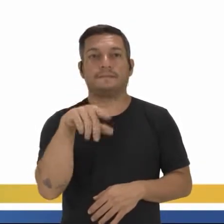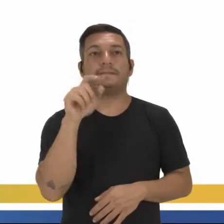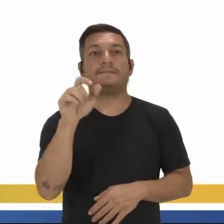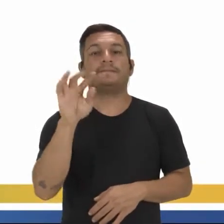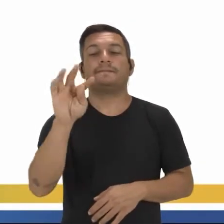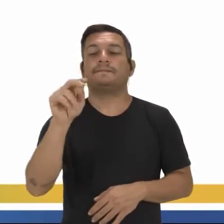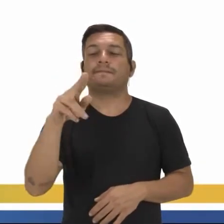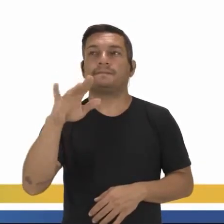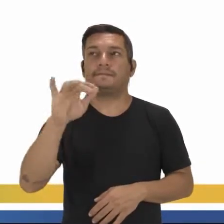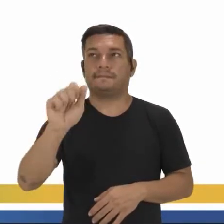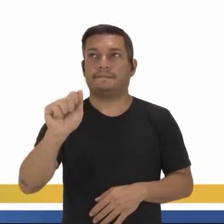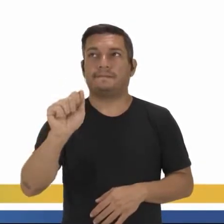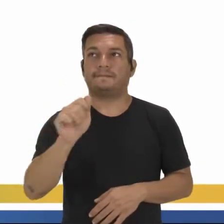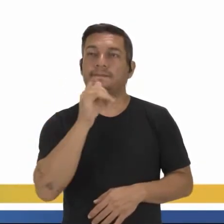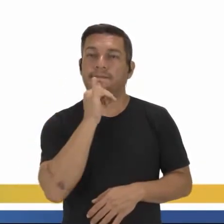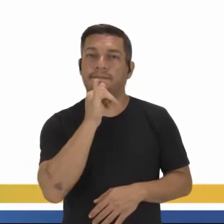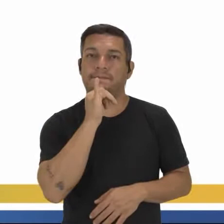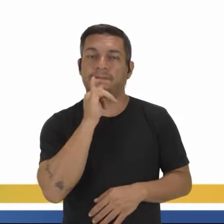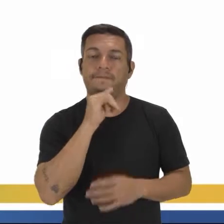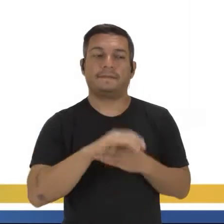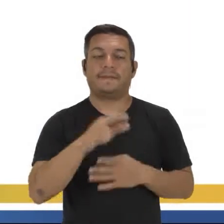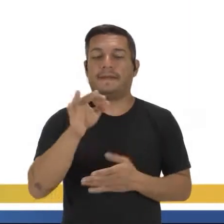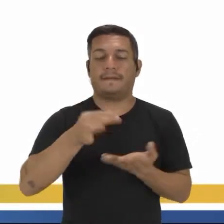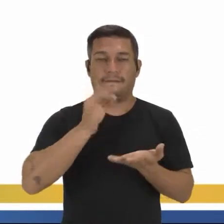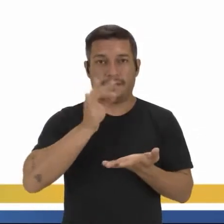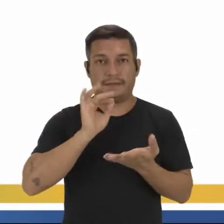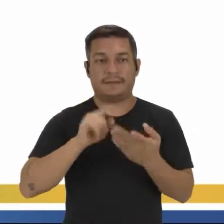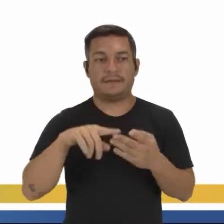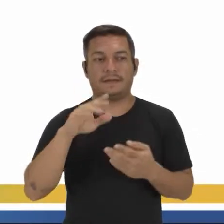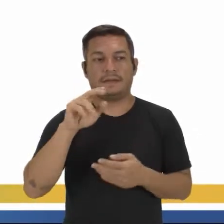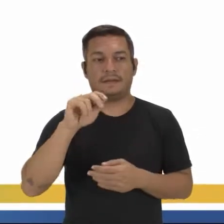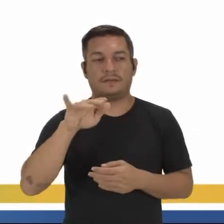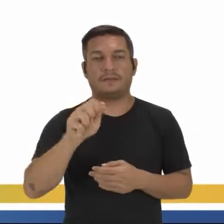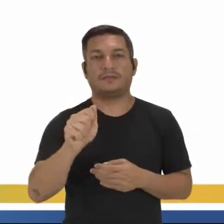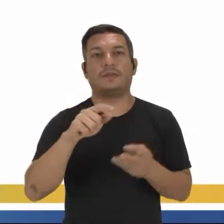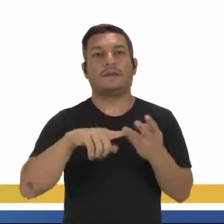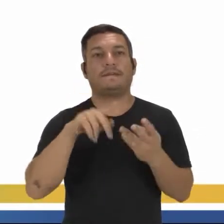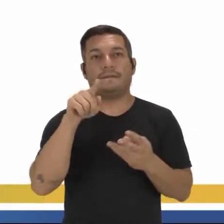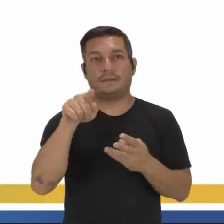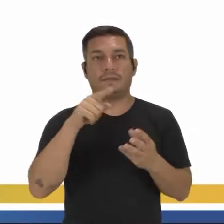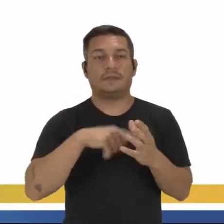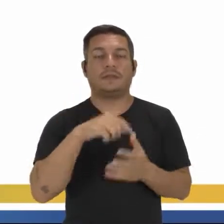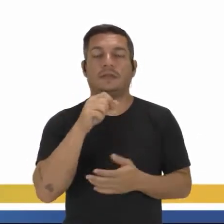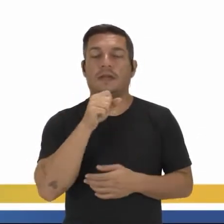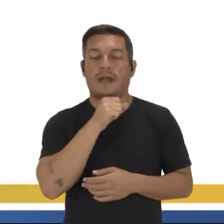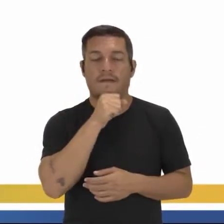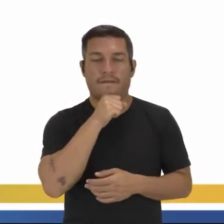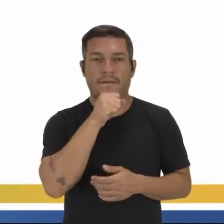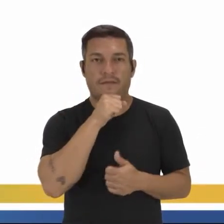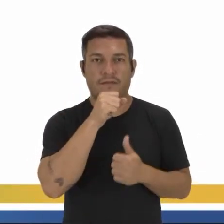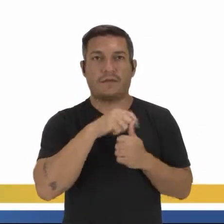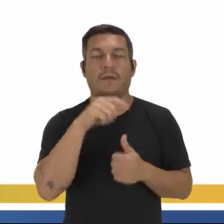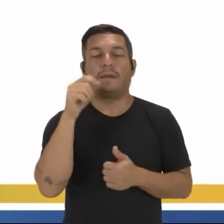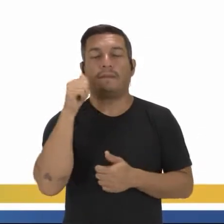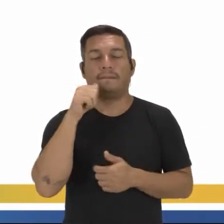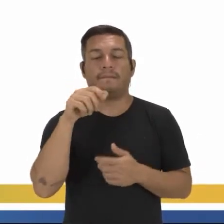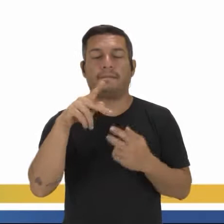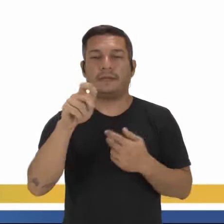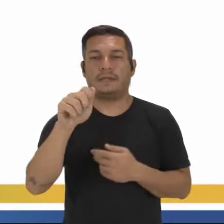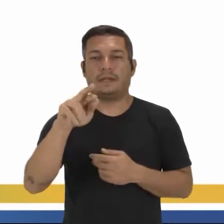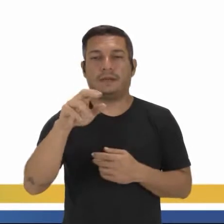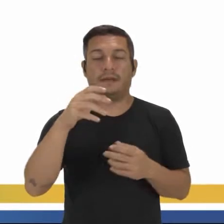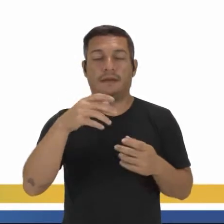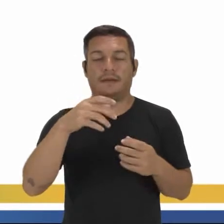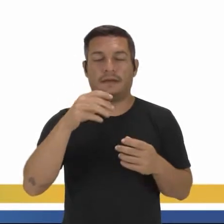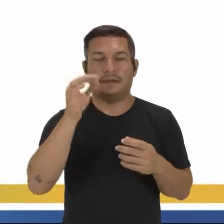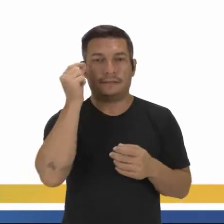sílaba tônica. Exemplo, café, cajá, você, avó, maracujá e pajé.